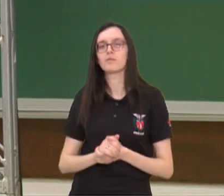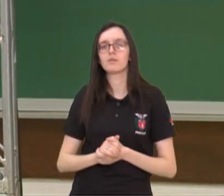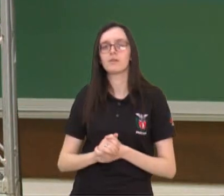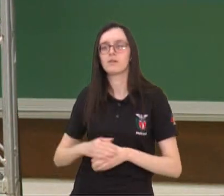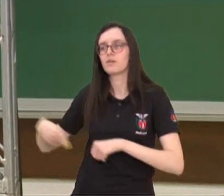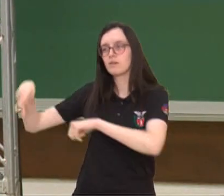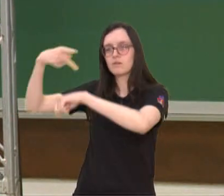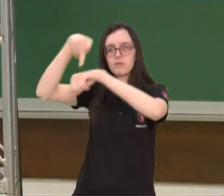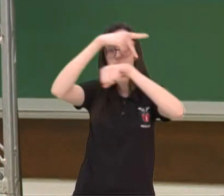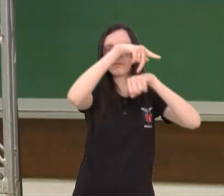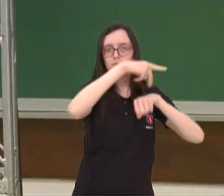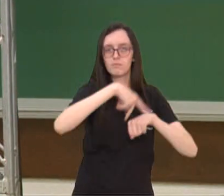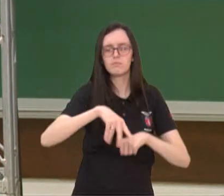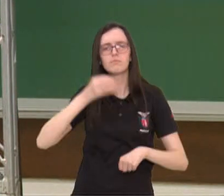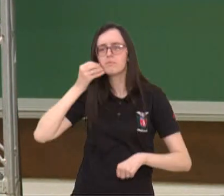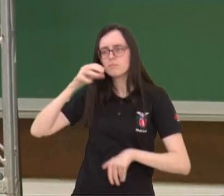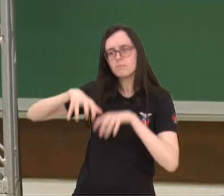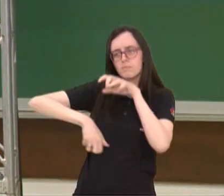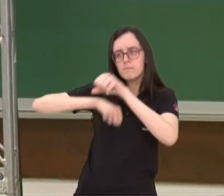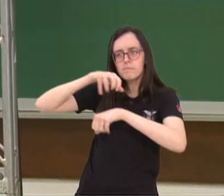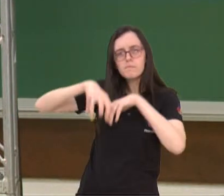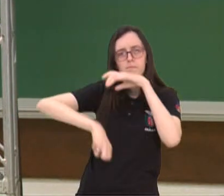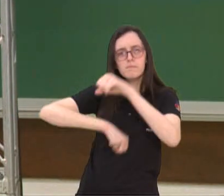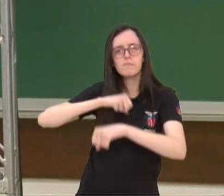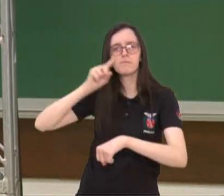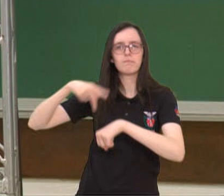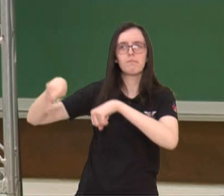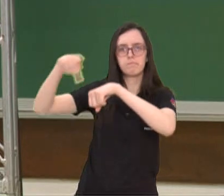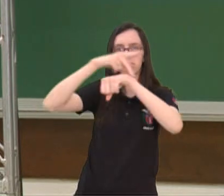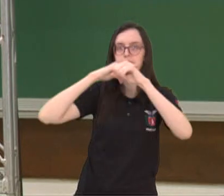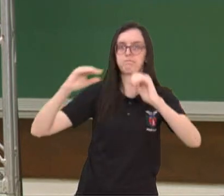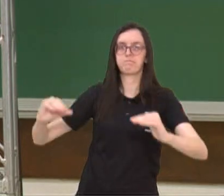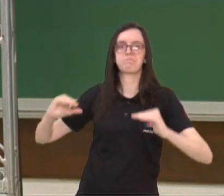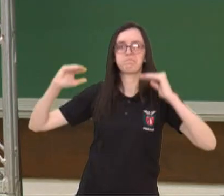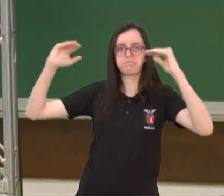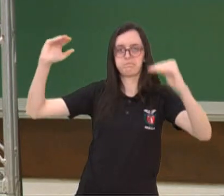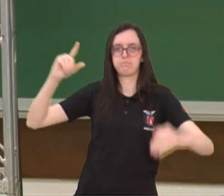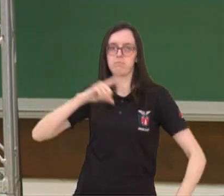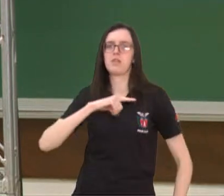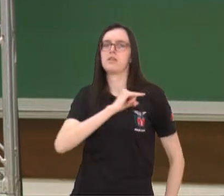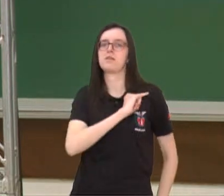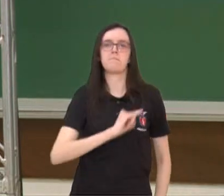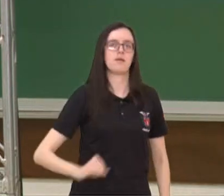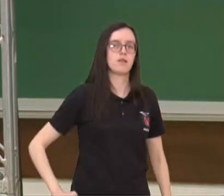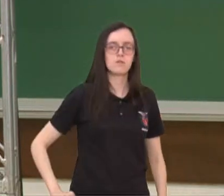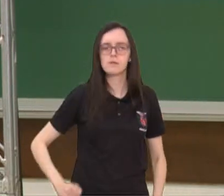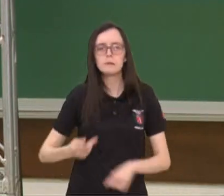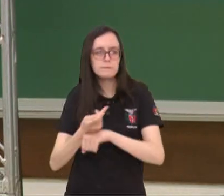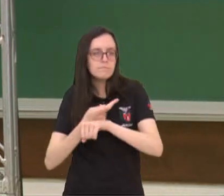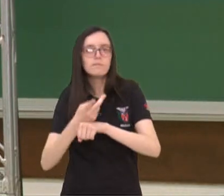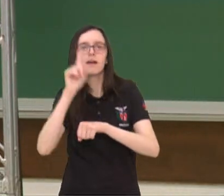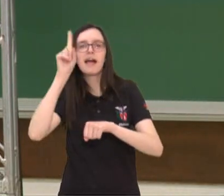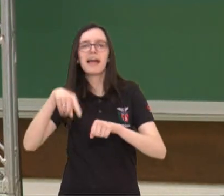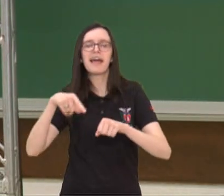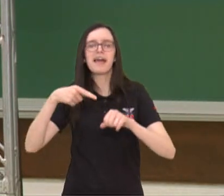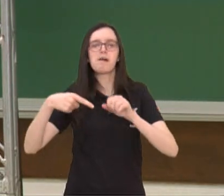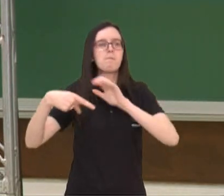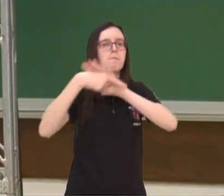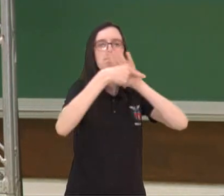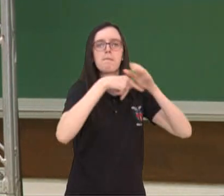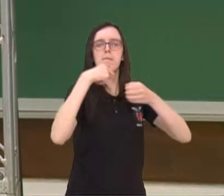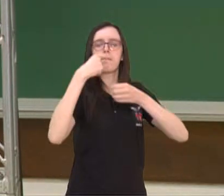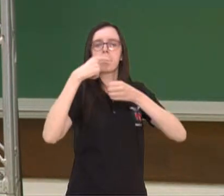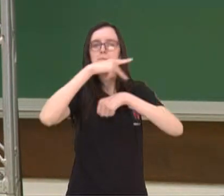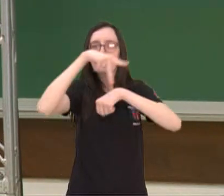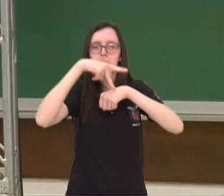de certa forma, vão buscar, nações imperialistas vão buscar em suas colônias, vão buscar em